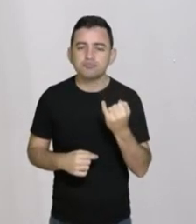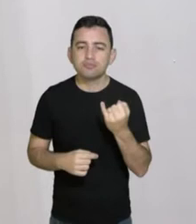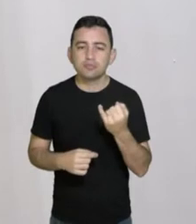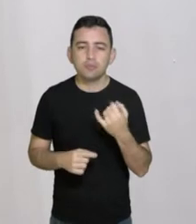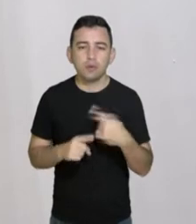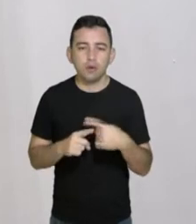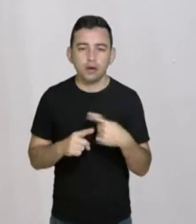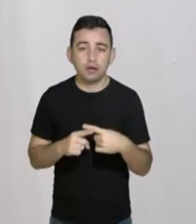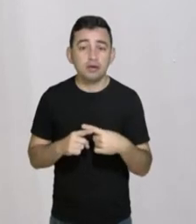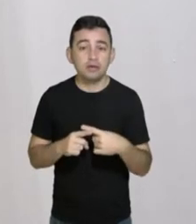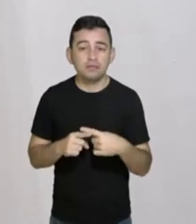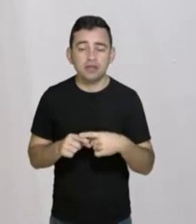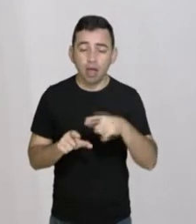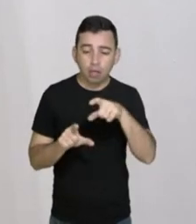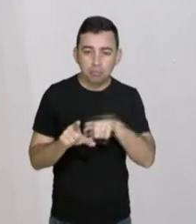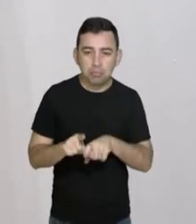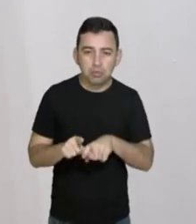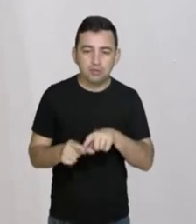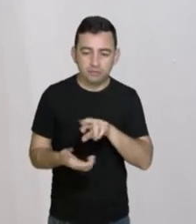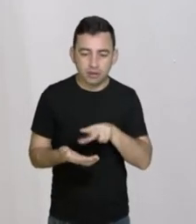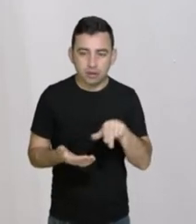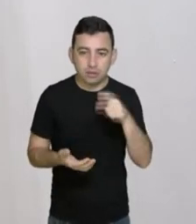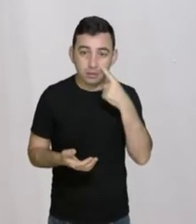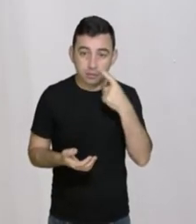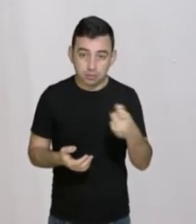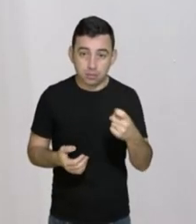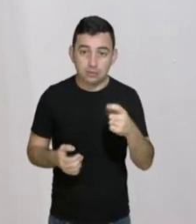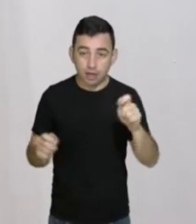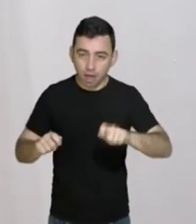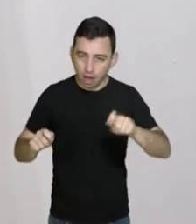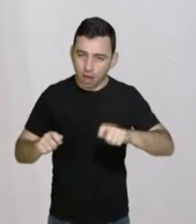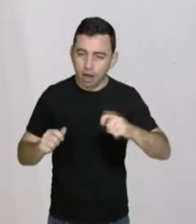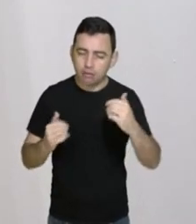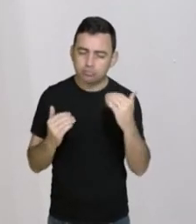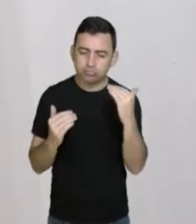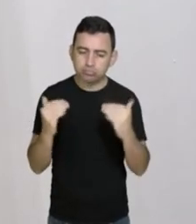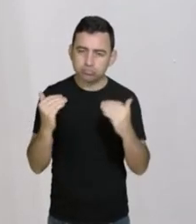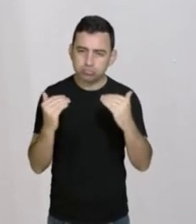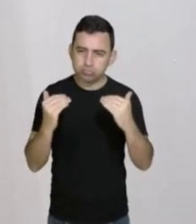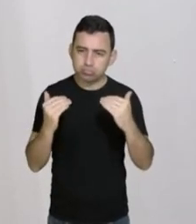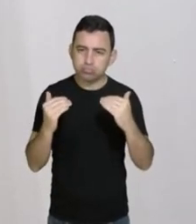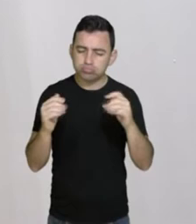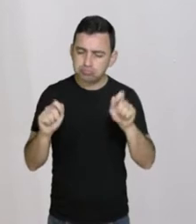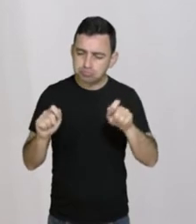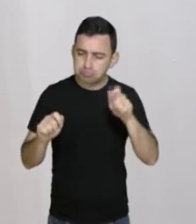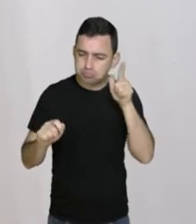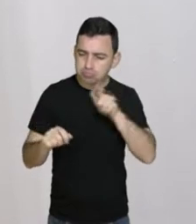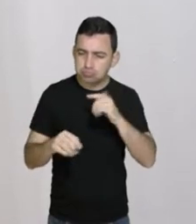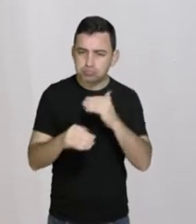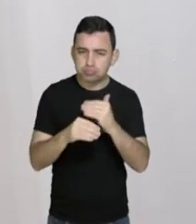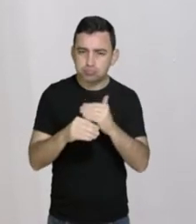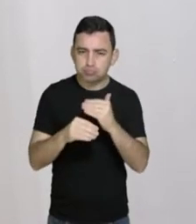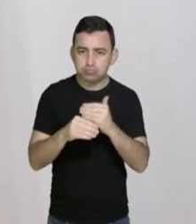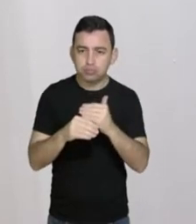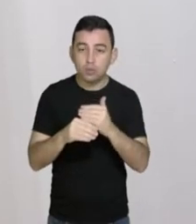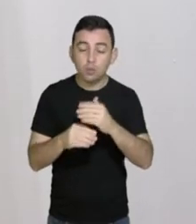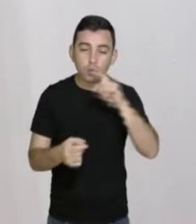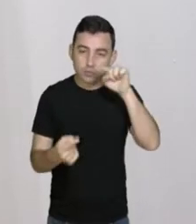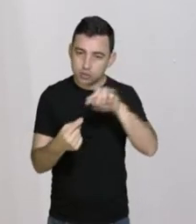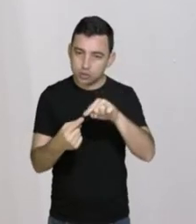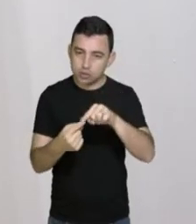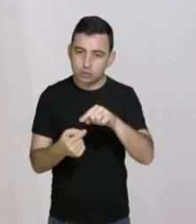interesses sejam, se não equacionados, pelo menos equiparados, tendo como objetivo